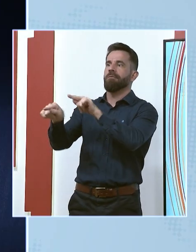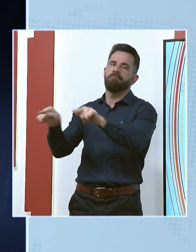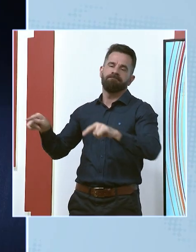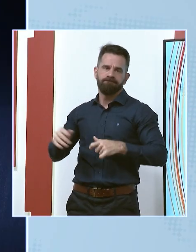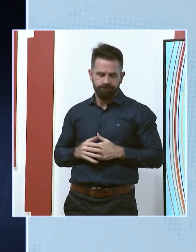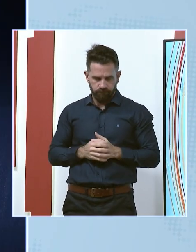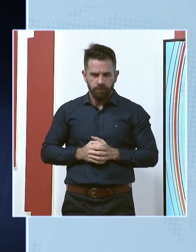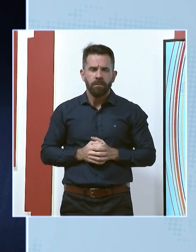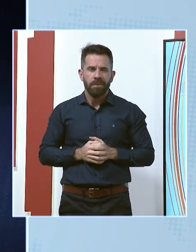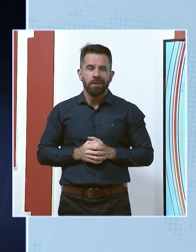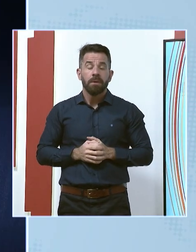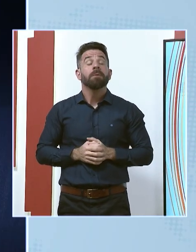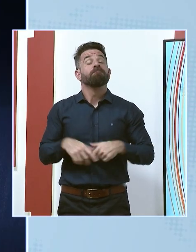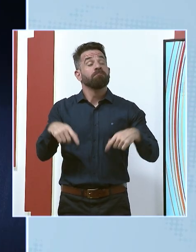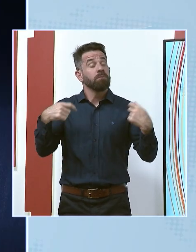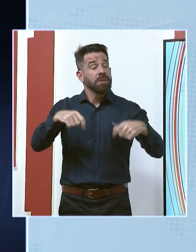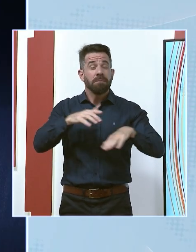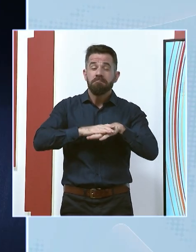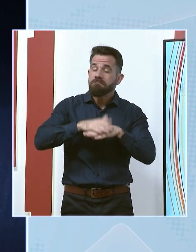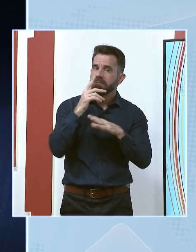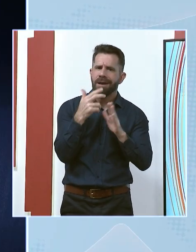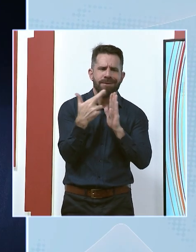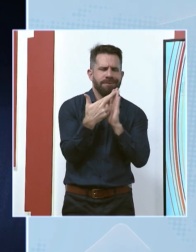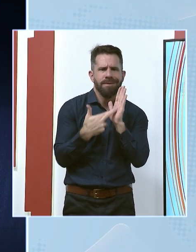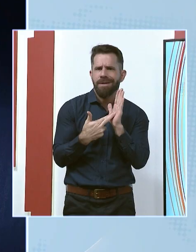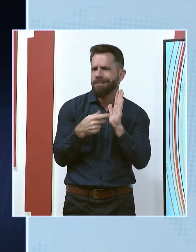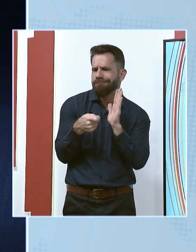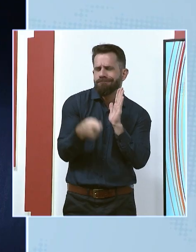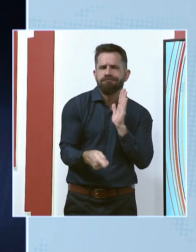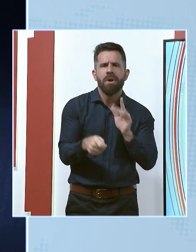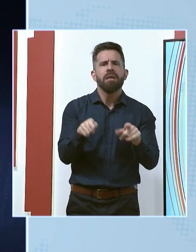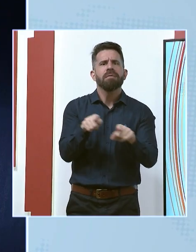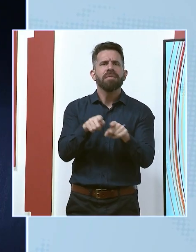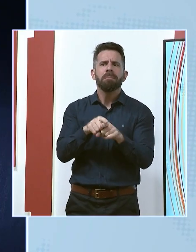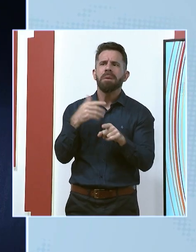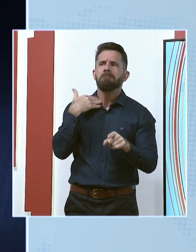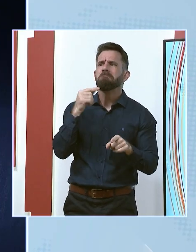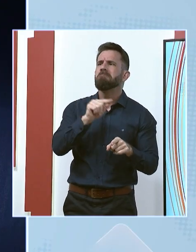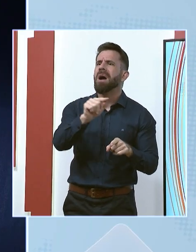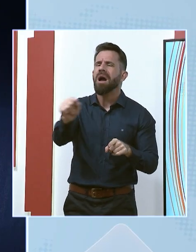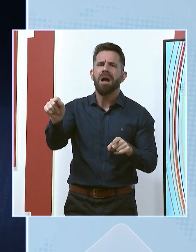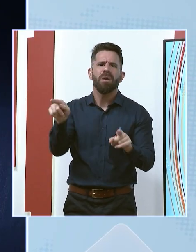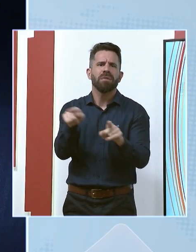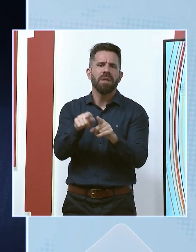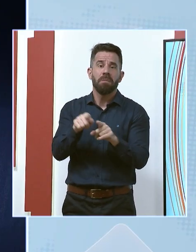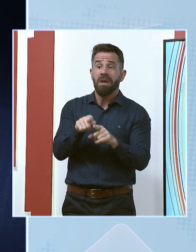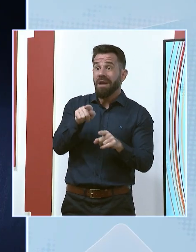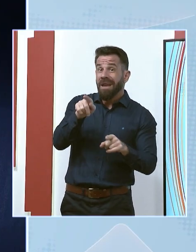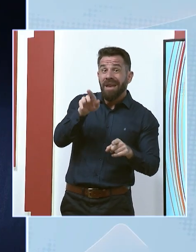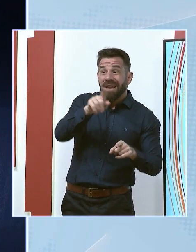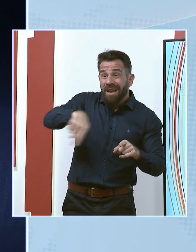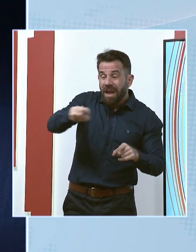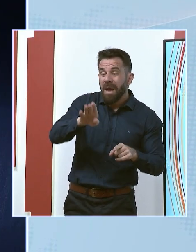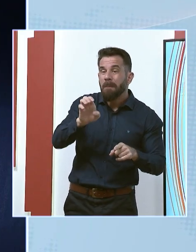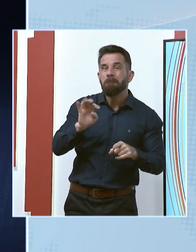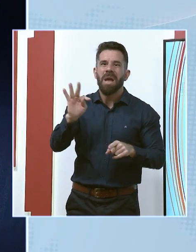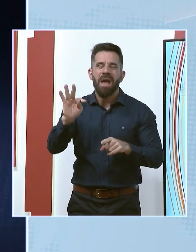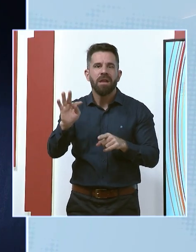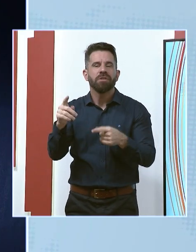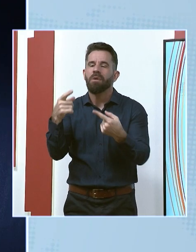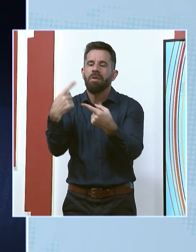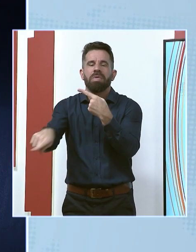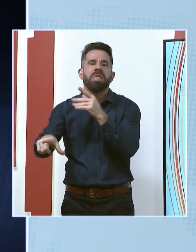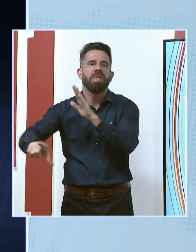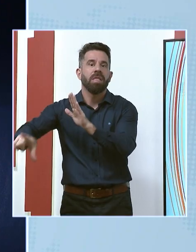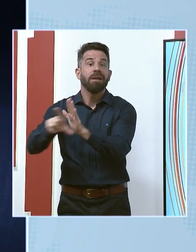para as big techs, mais regras de punição para os bancos, para as instituições financeiras que operam beta ilegal, mais operações policiais